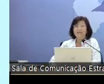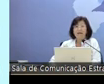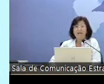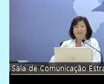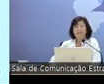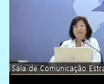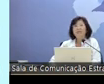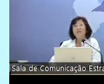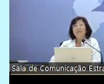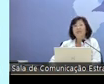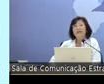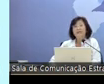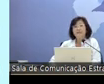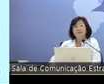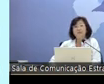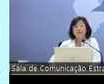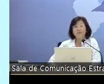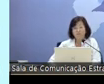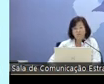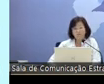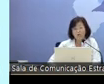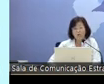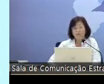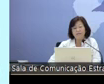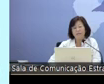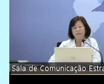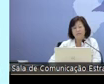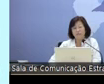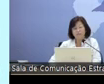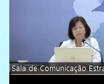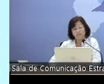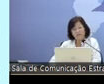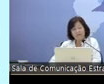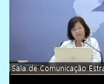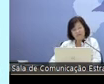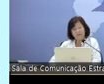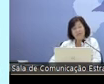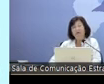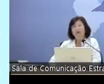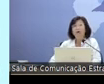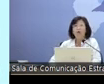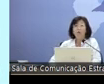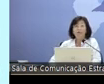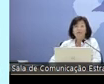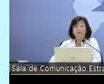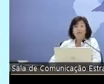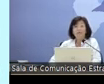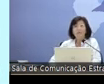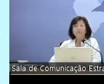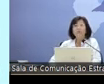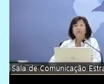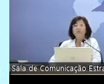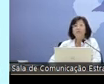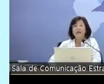viral detectáveis e acima de 5 mil Cópias em momentos diferentes ou a